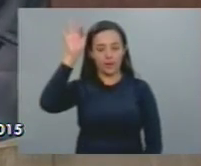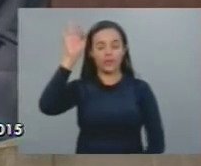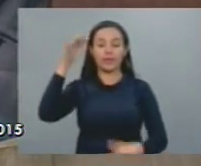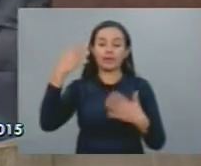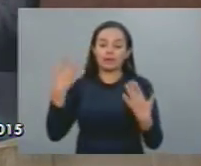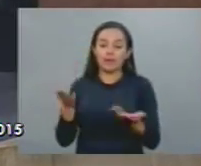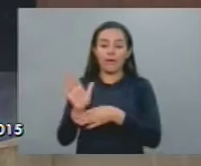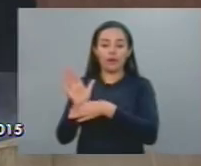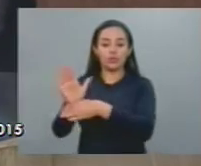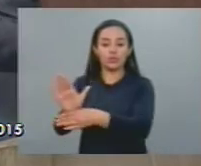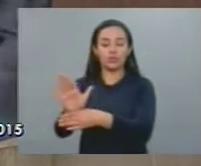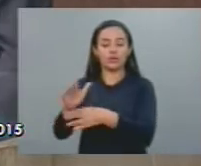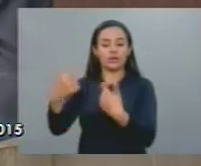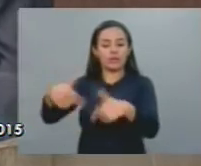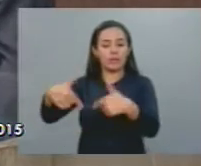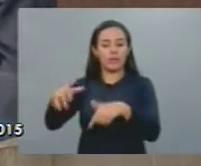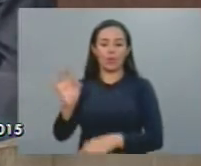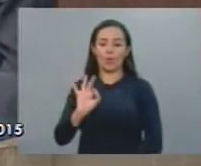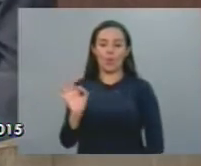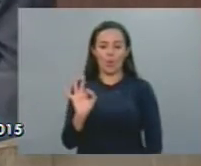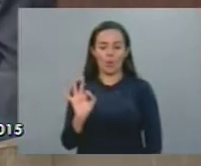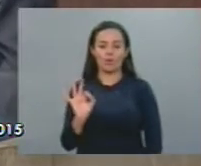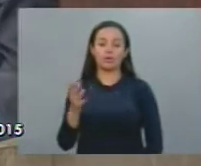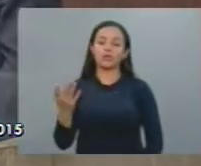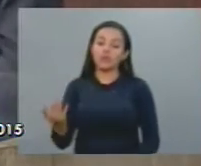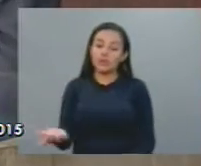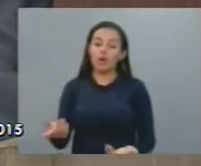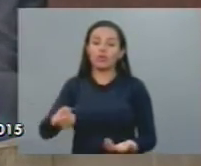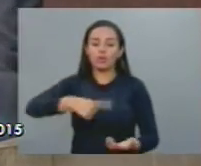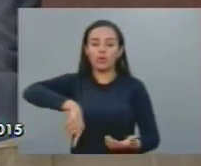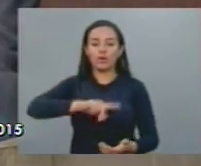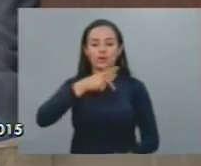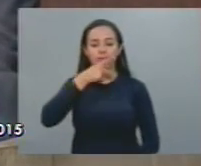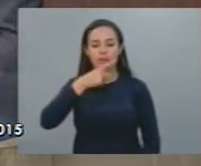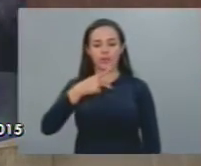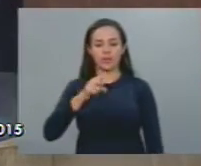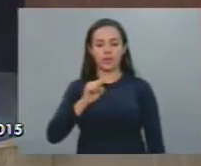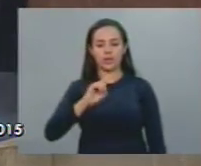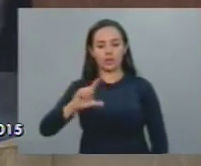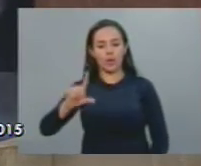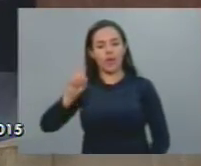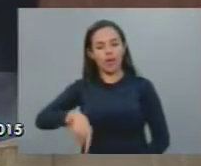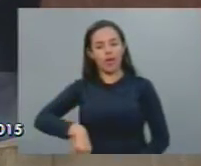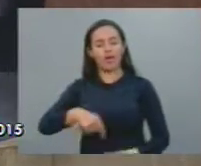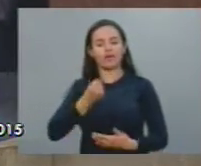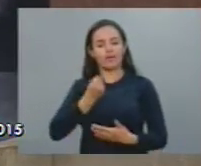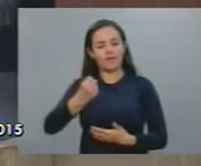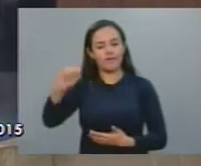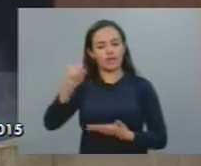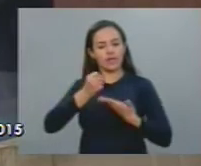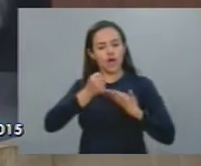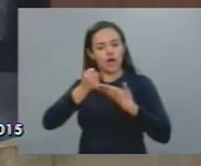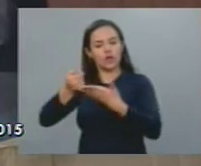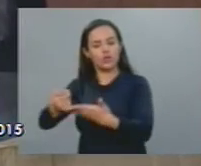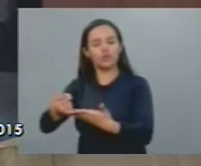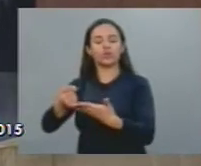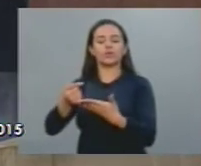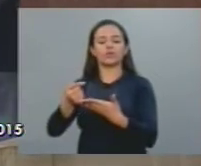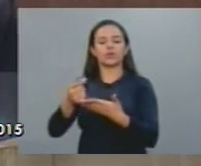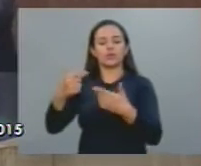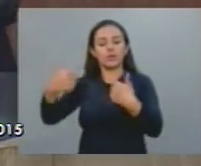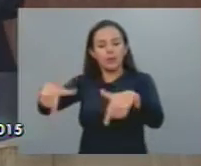mundo do trabalho, dos que trabalham no setor privado, no setor público. É necessário ampliar as